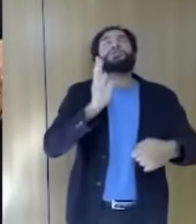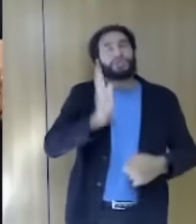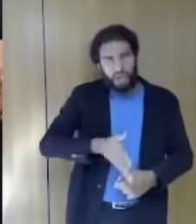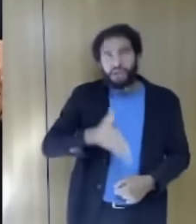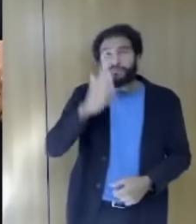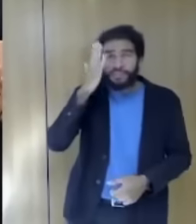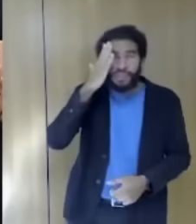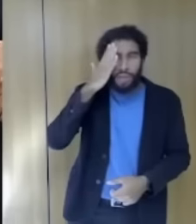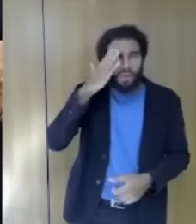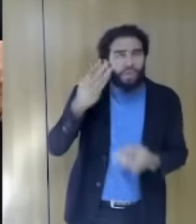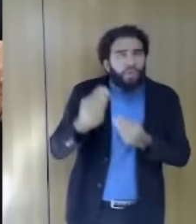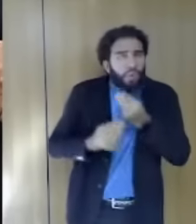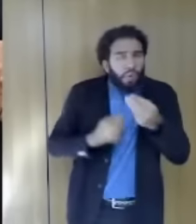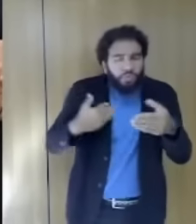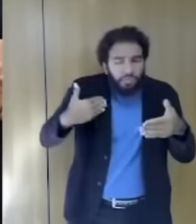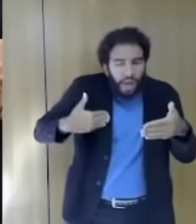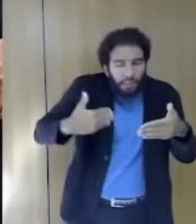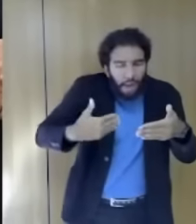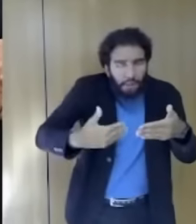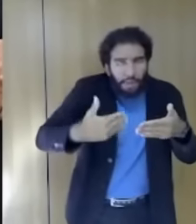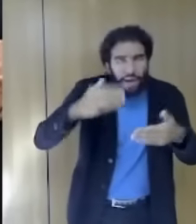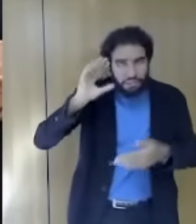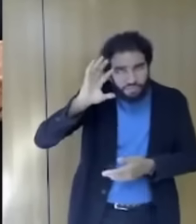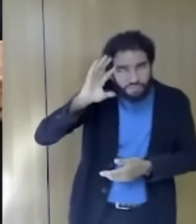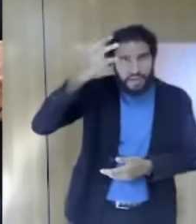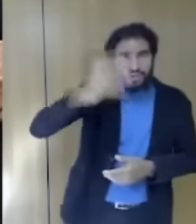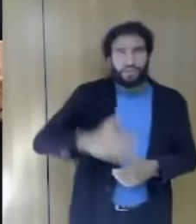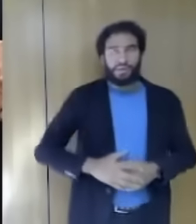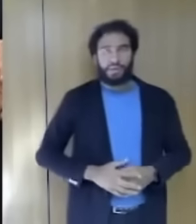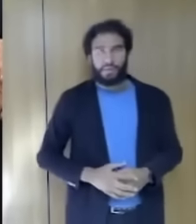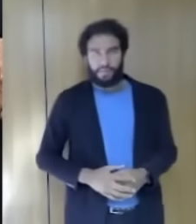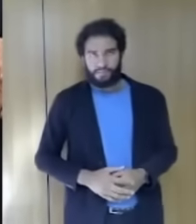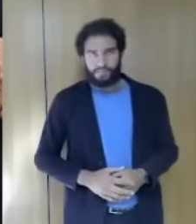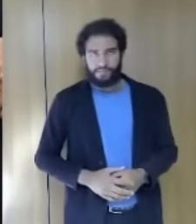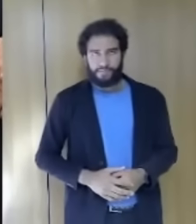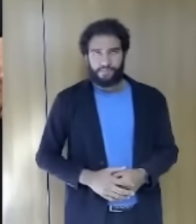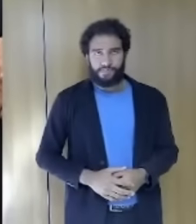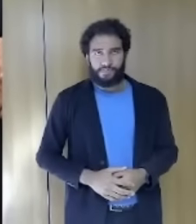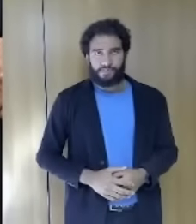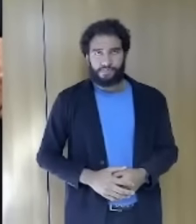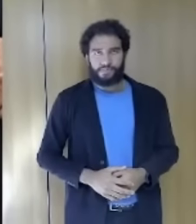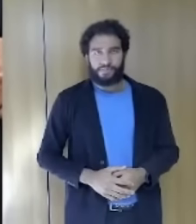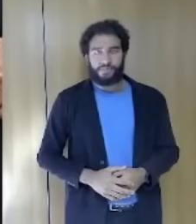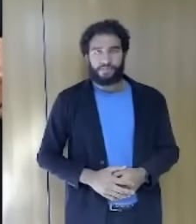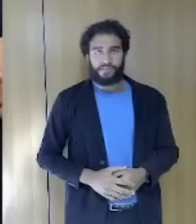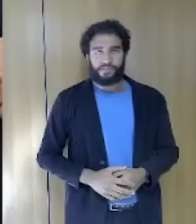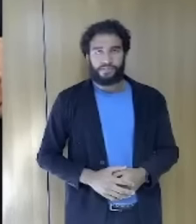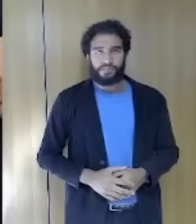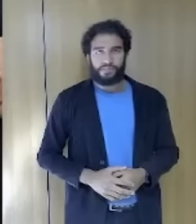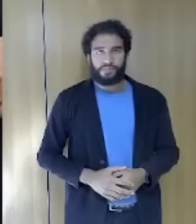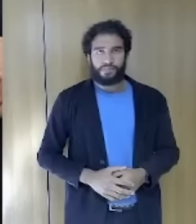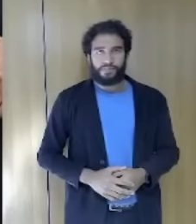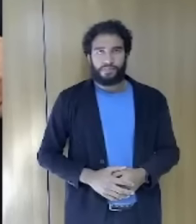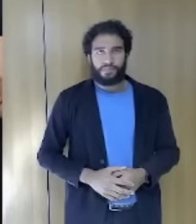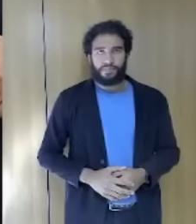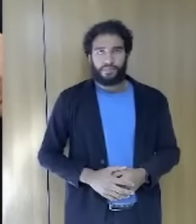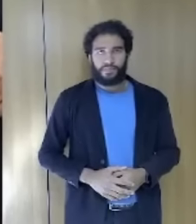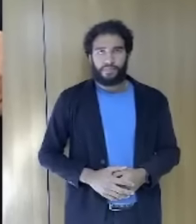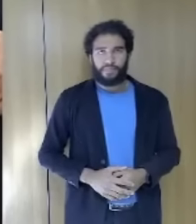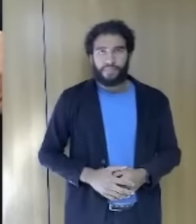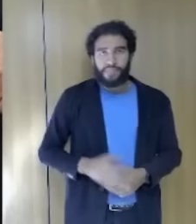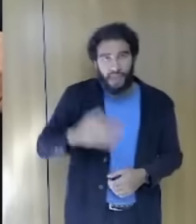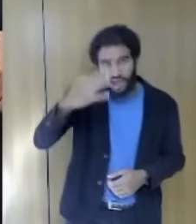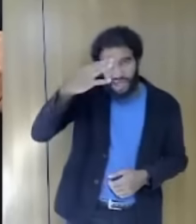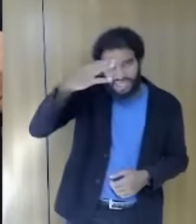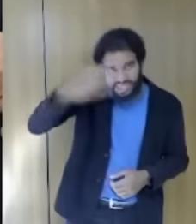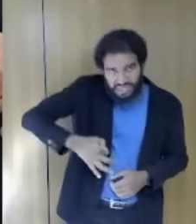ao prosseguimento da investigação. Não há, de forma alguma, a afirmação de que a investigação se